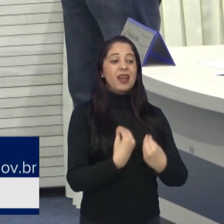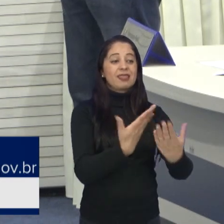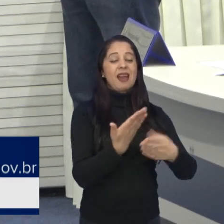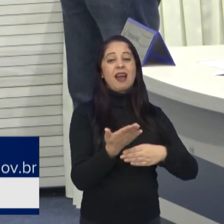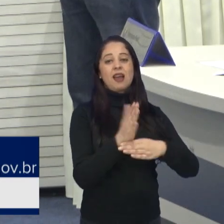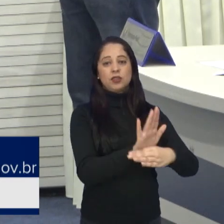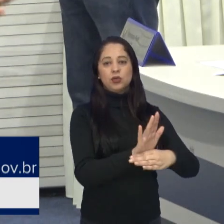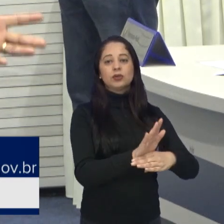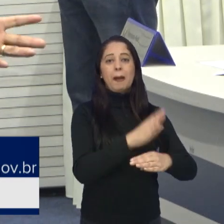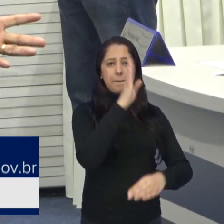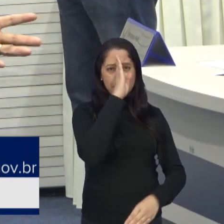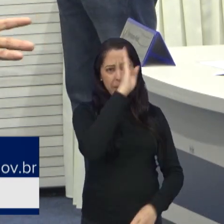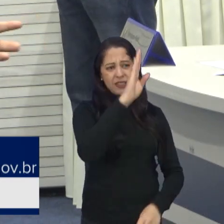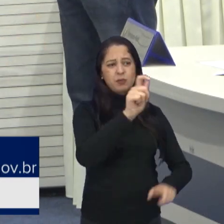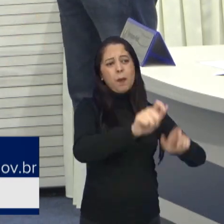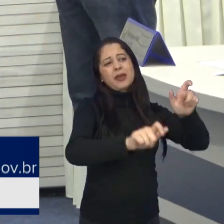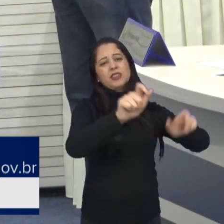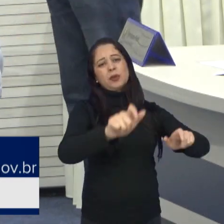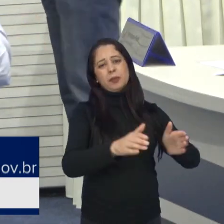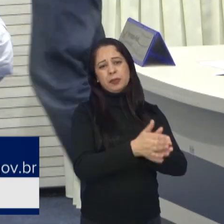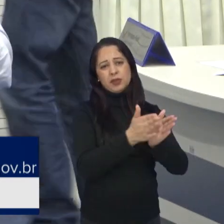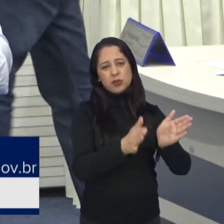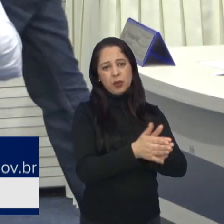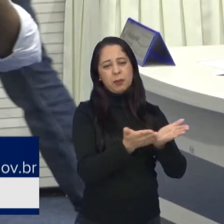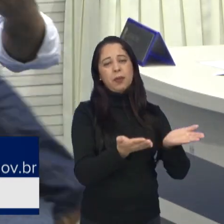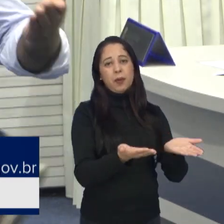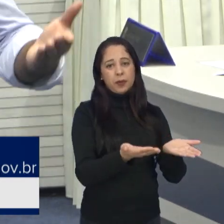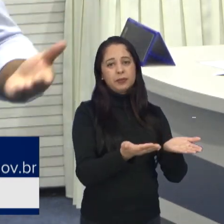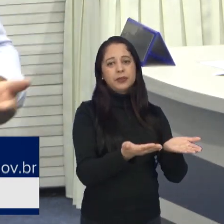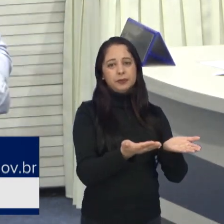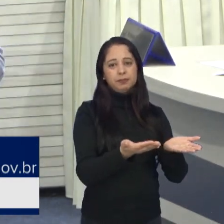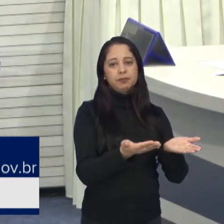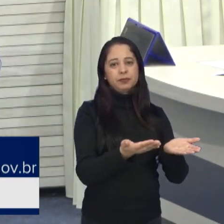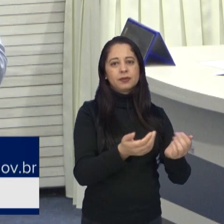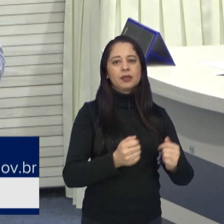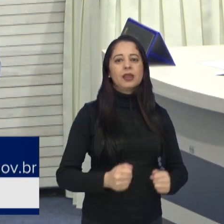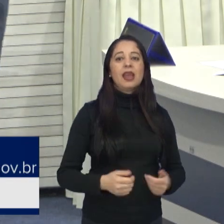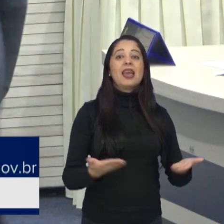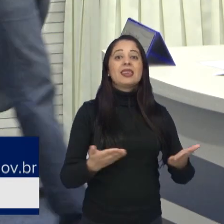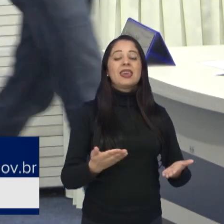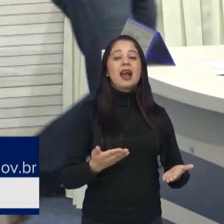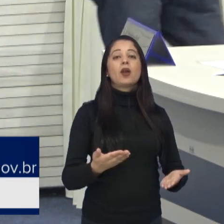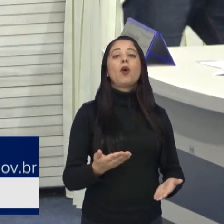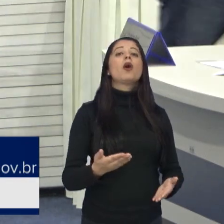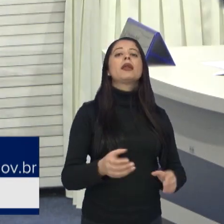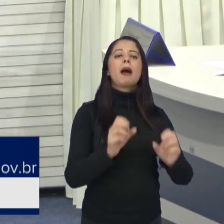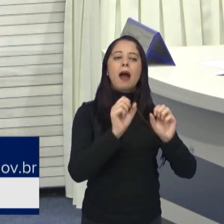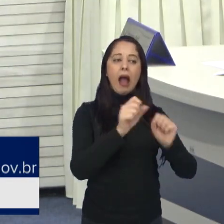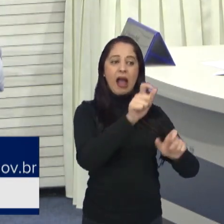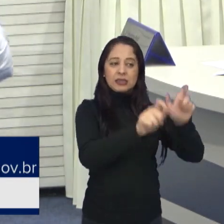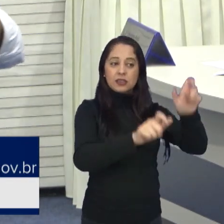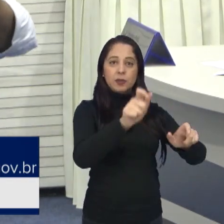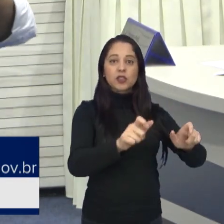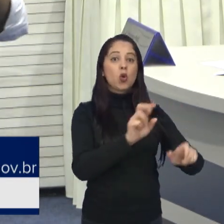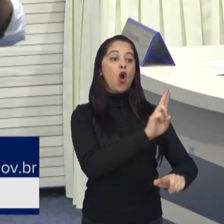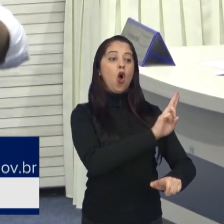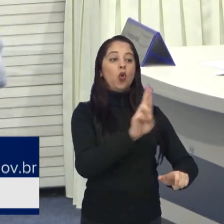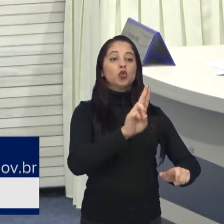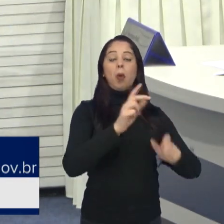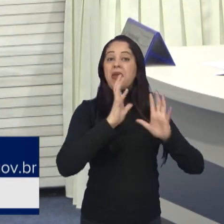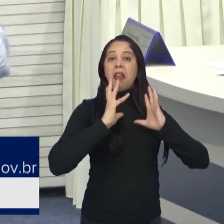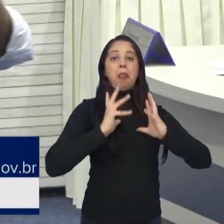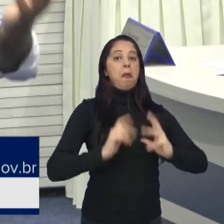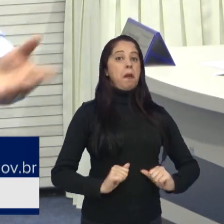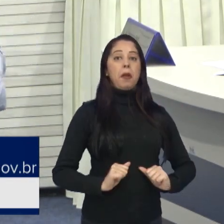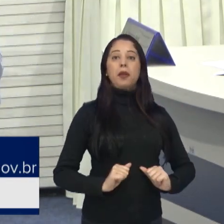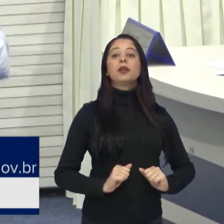cidade, principalmente aquelas que mais precisam, uma condição dessas pessoas ter o nome limpo de novo, não é? Ter na sua